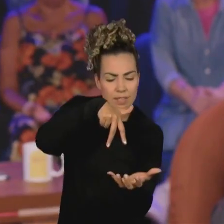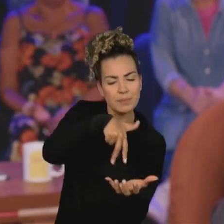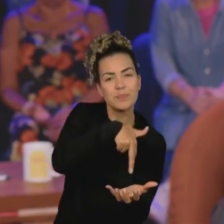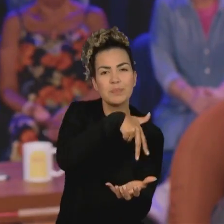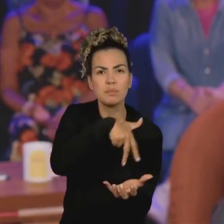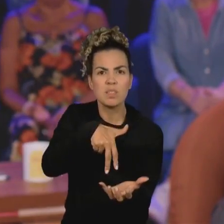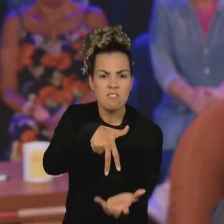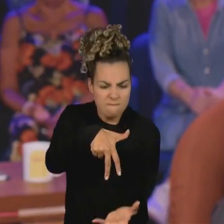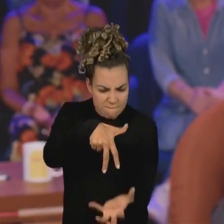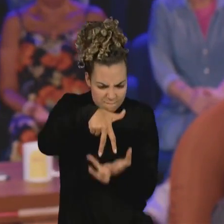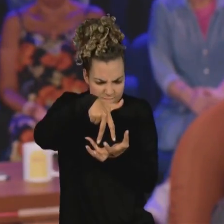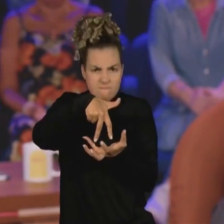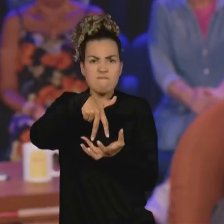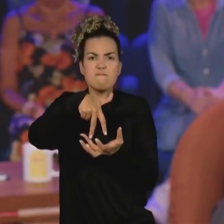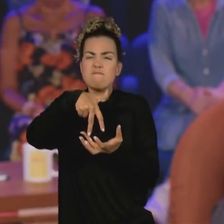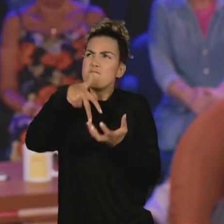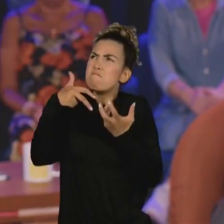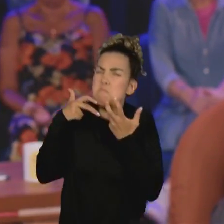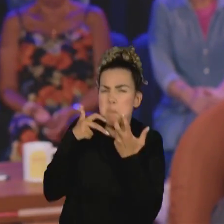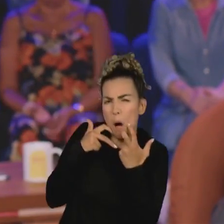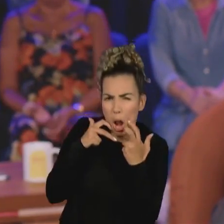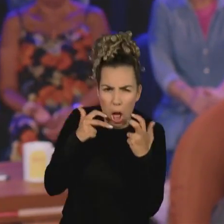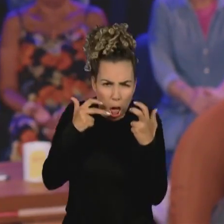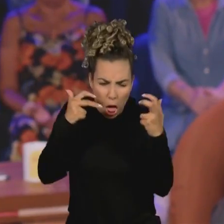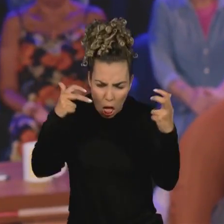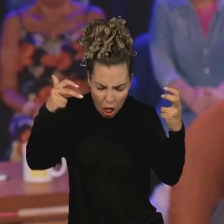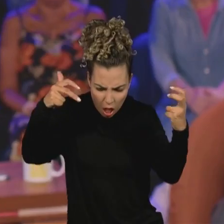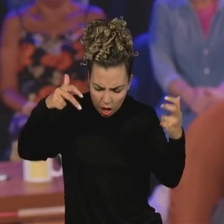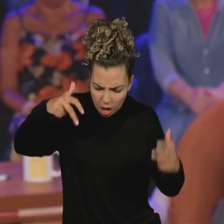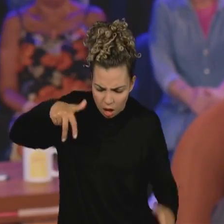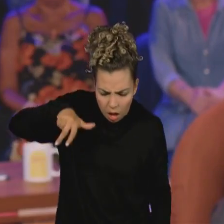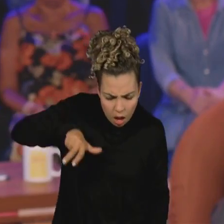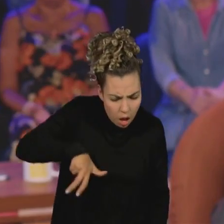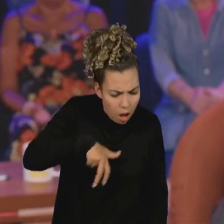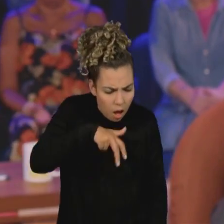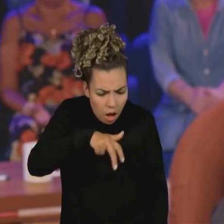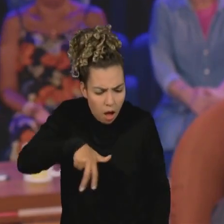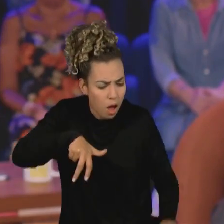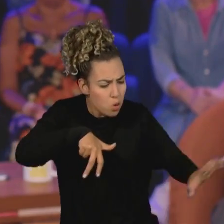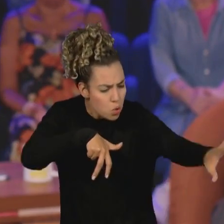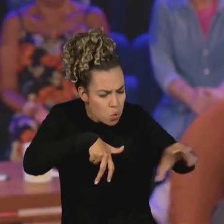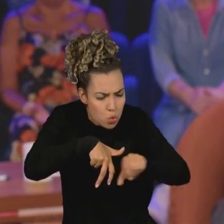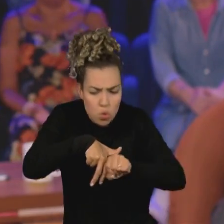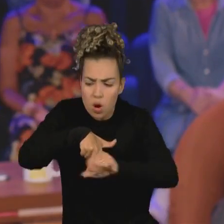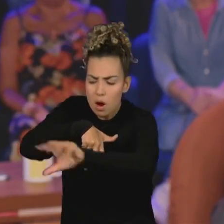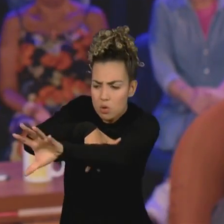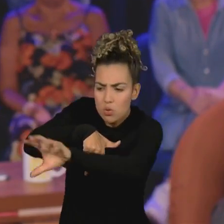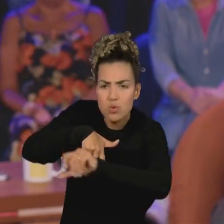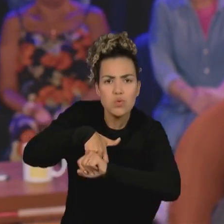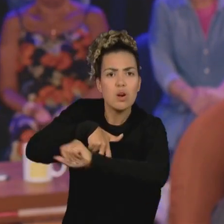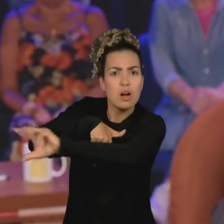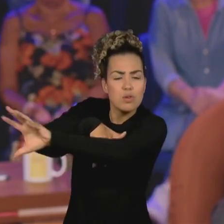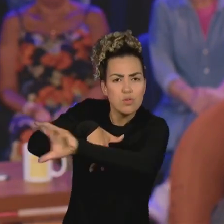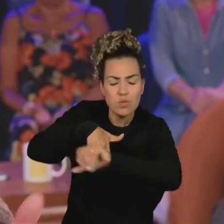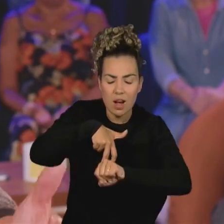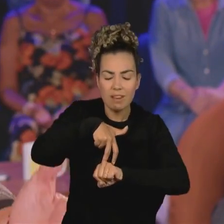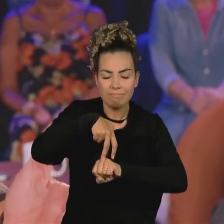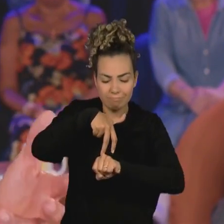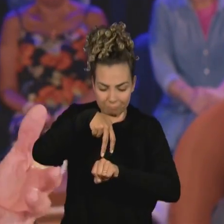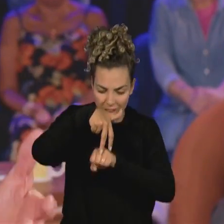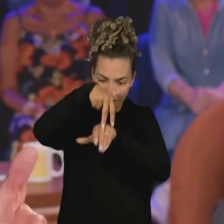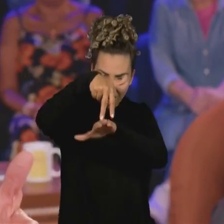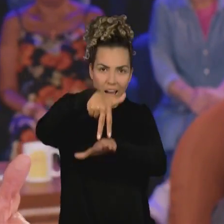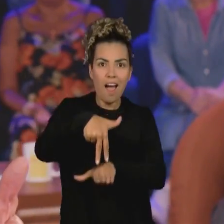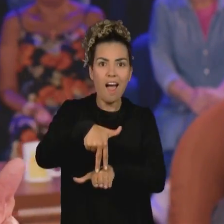caminhante, não há caminho, se faz o caminho ao caminhar. Viva